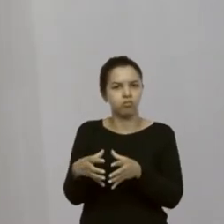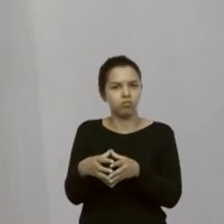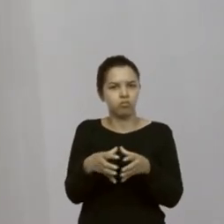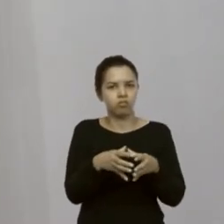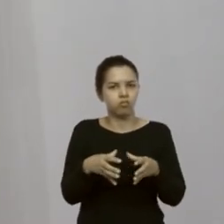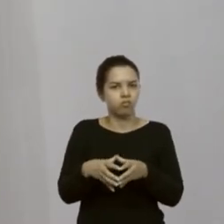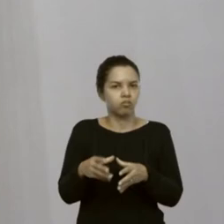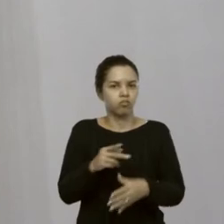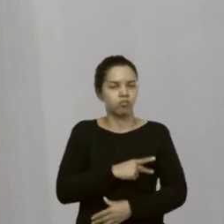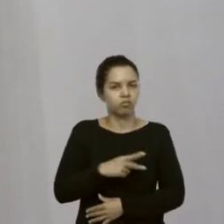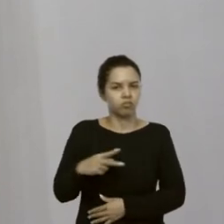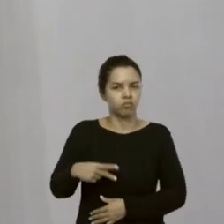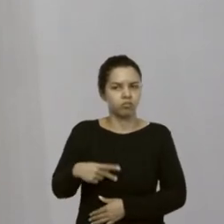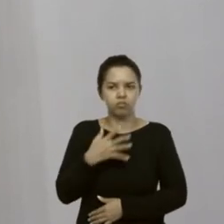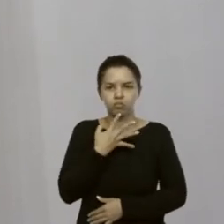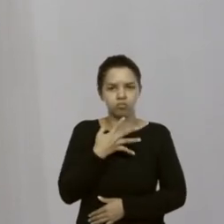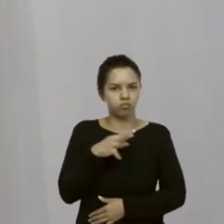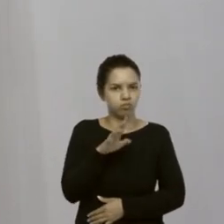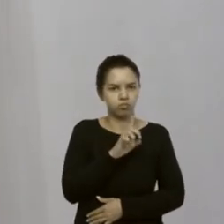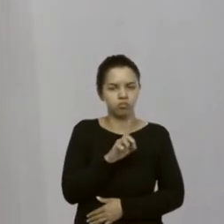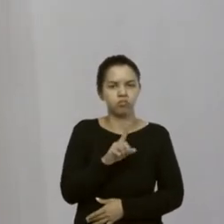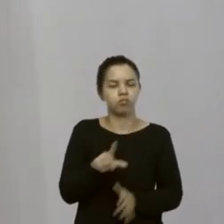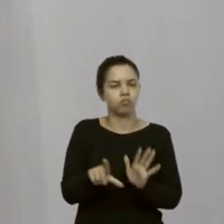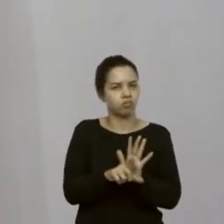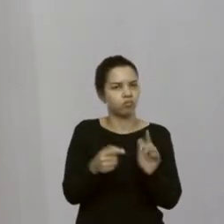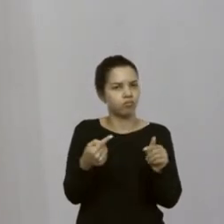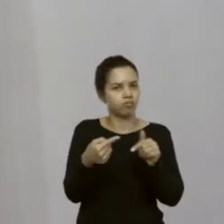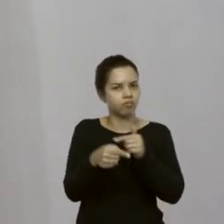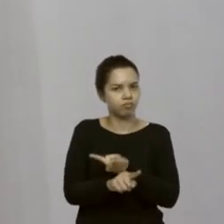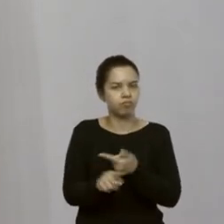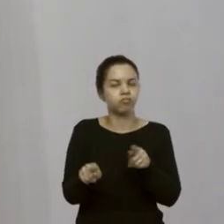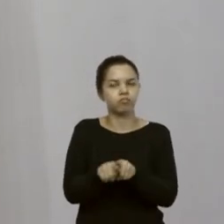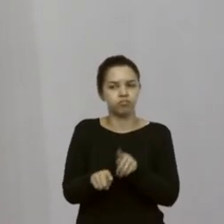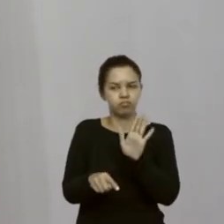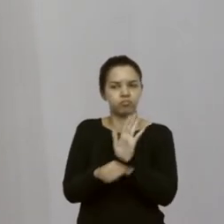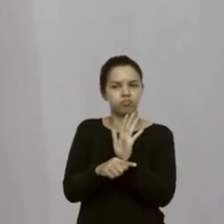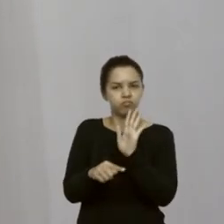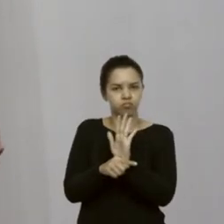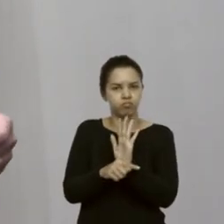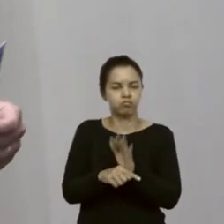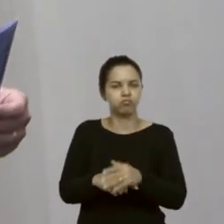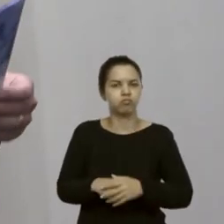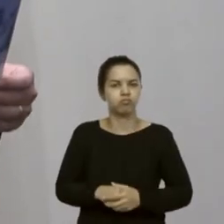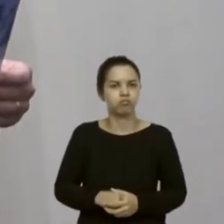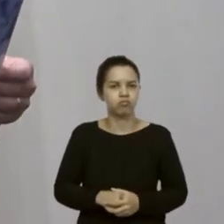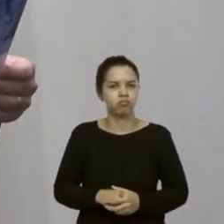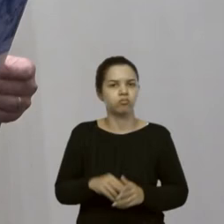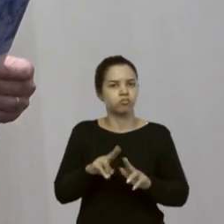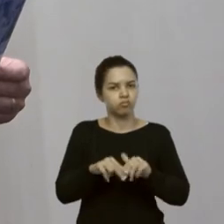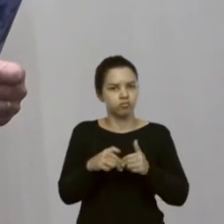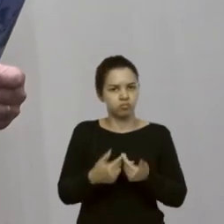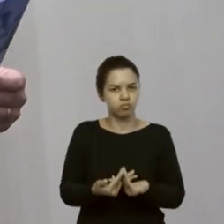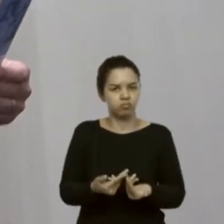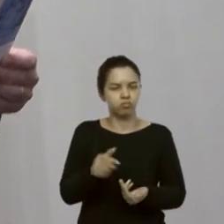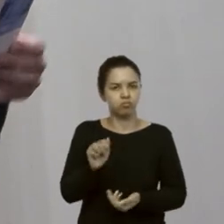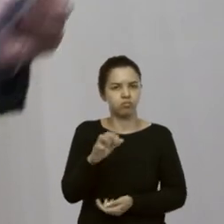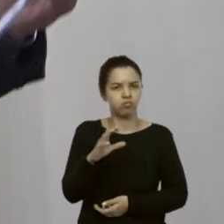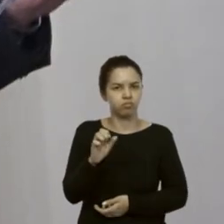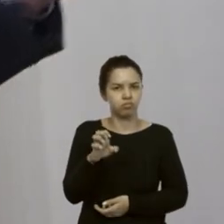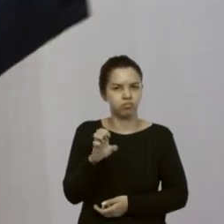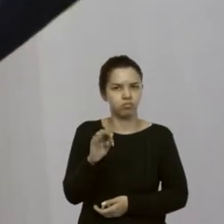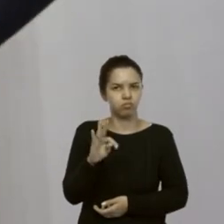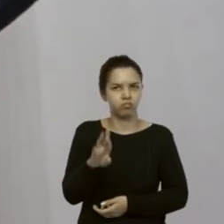por desconhecimento da ilegalidade, acabam contribuindo para o ilícito. Por isso, a CAERT está lançando